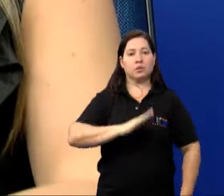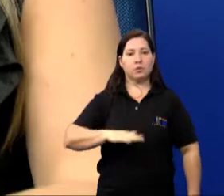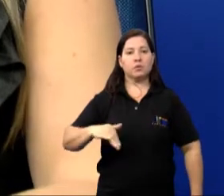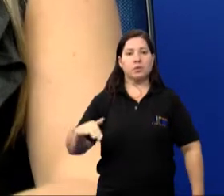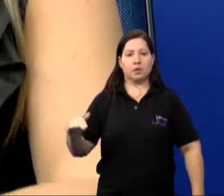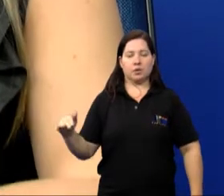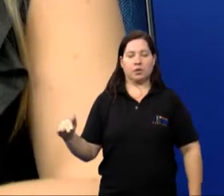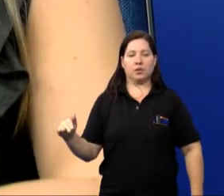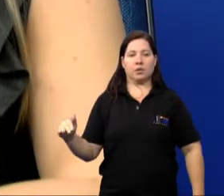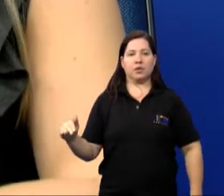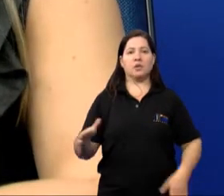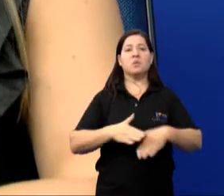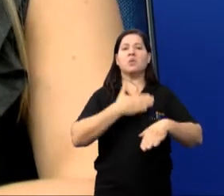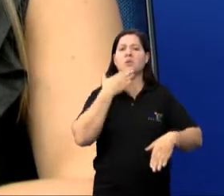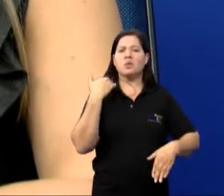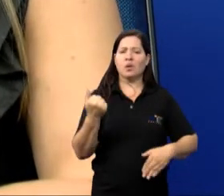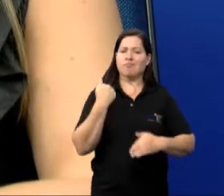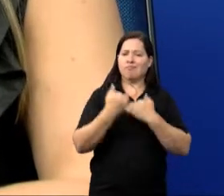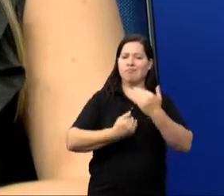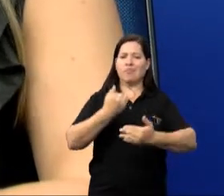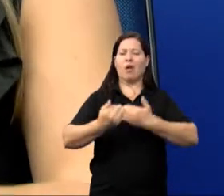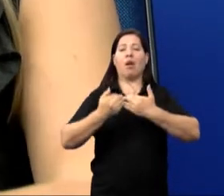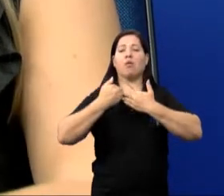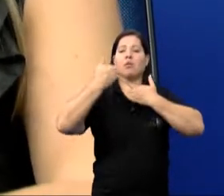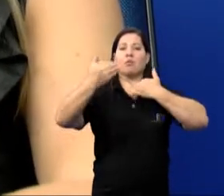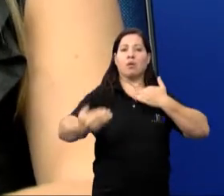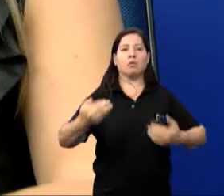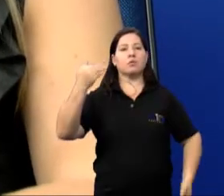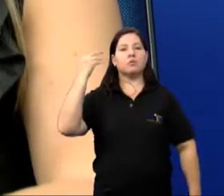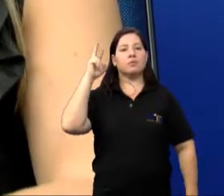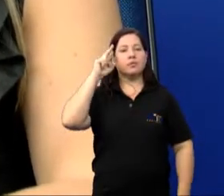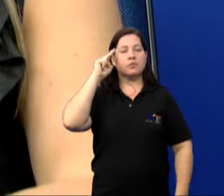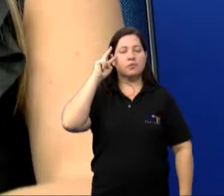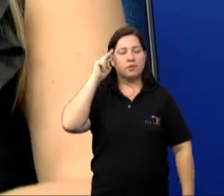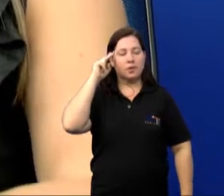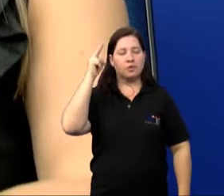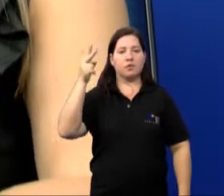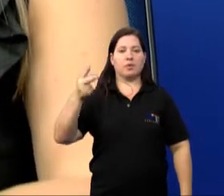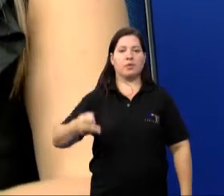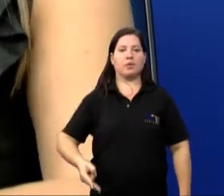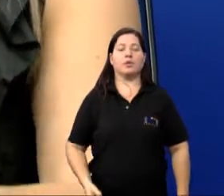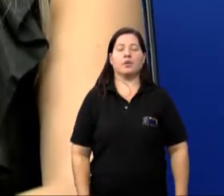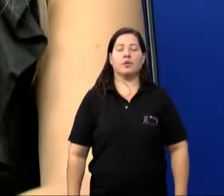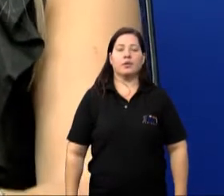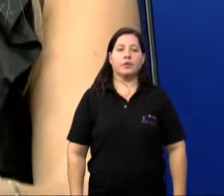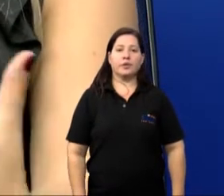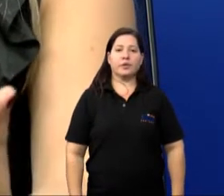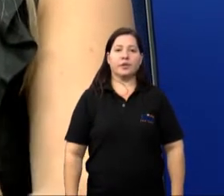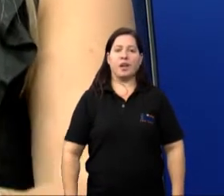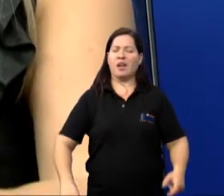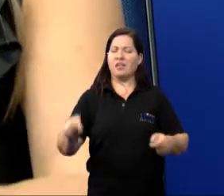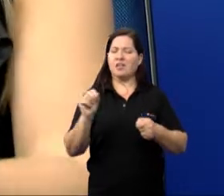melhor nós temos produzido historicamente ao longo da história e que elas possam, a partir daí, fazer a todo